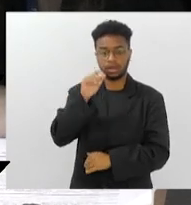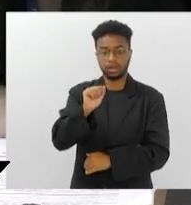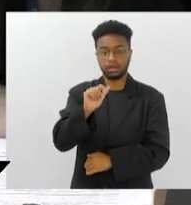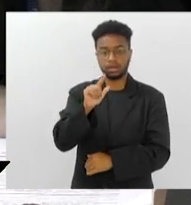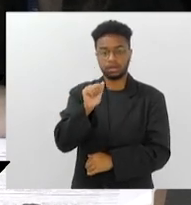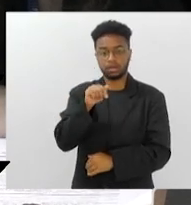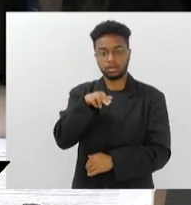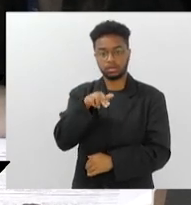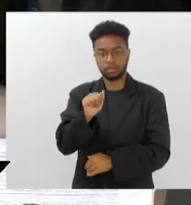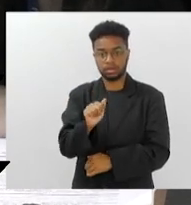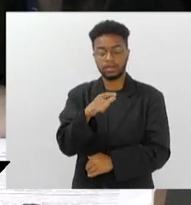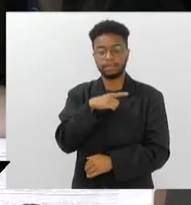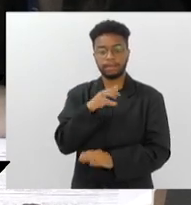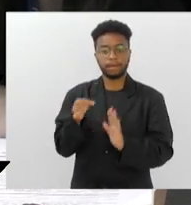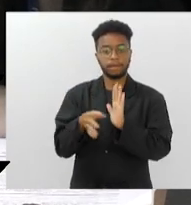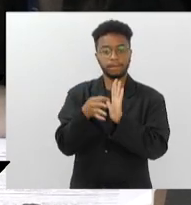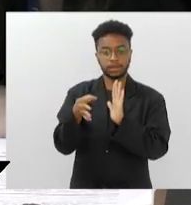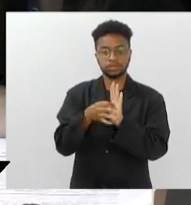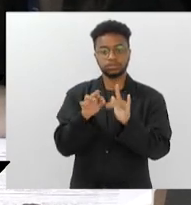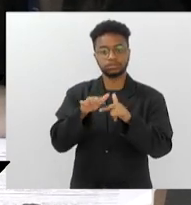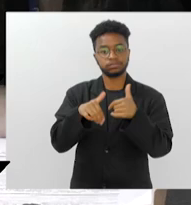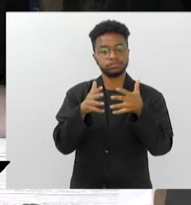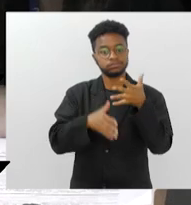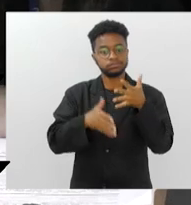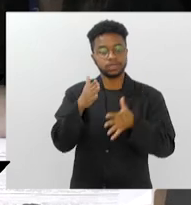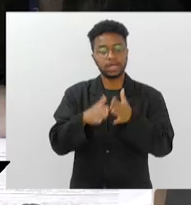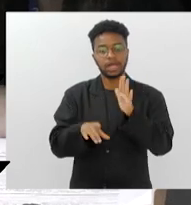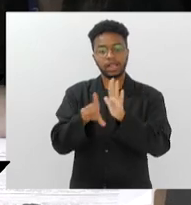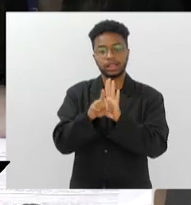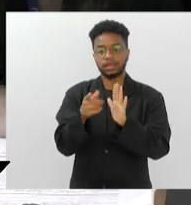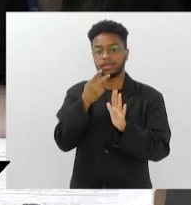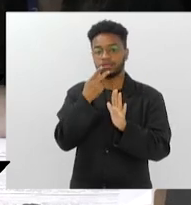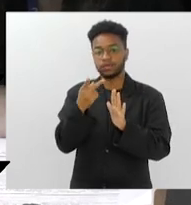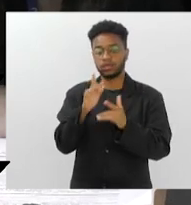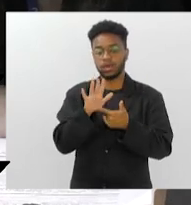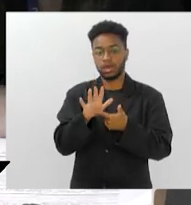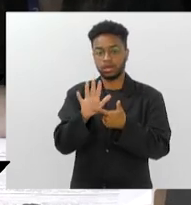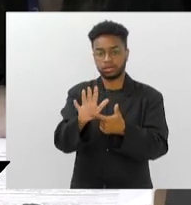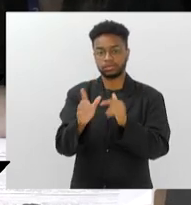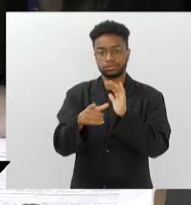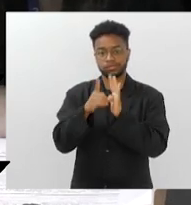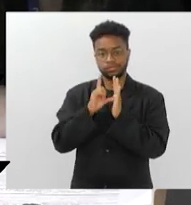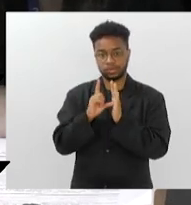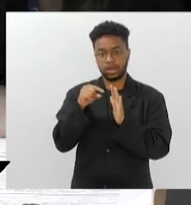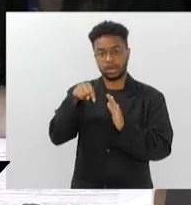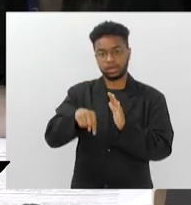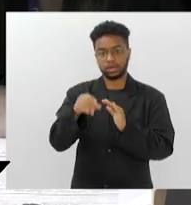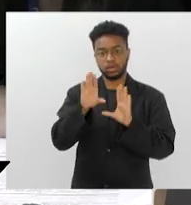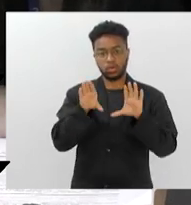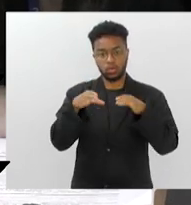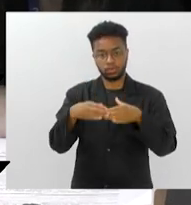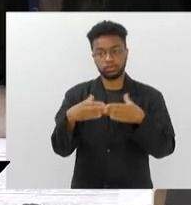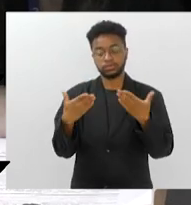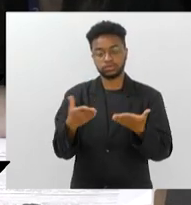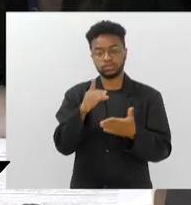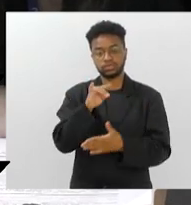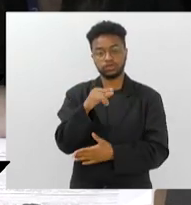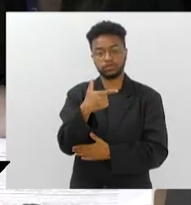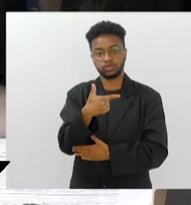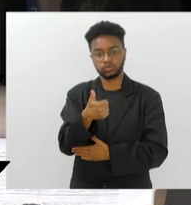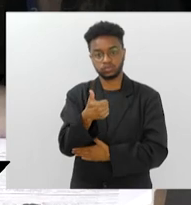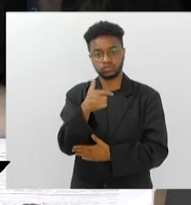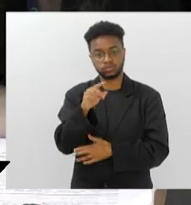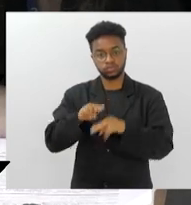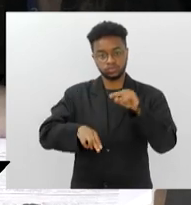um parecer pela prejudical pela lei acima citada né nessa comissão em 20 1 de junho de 2023